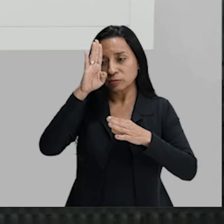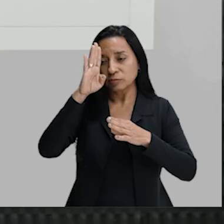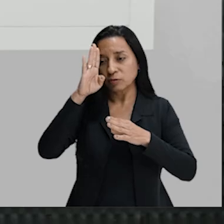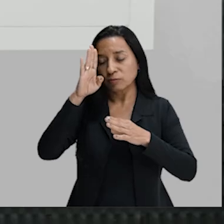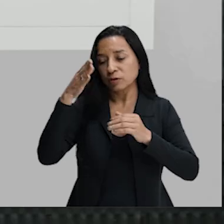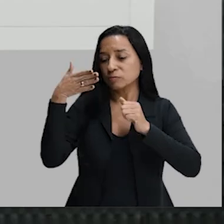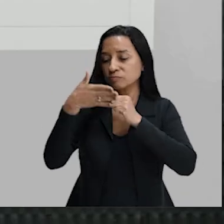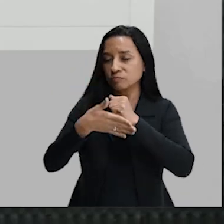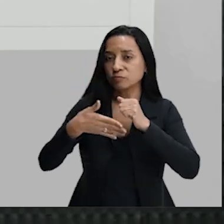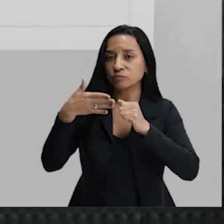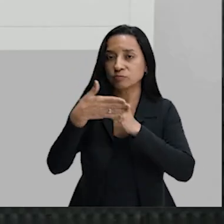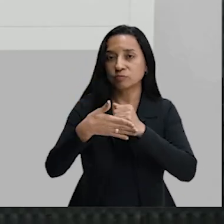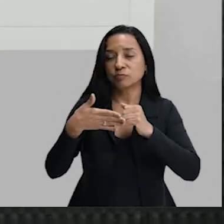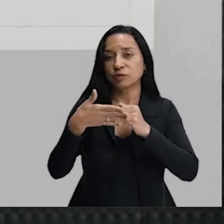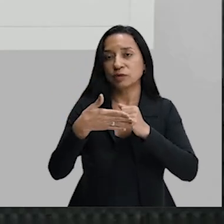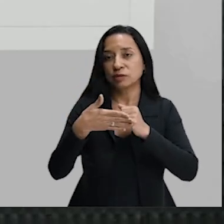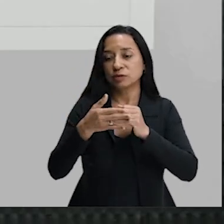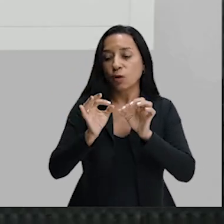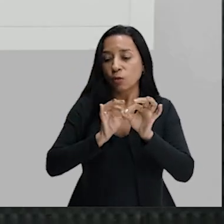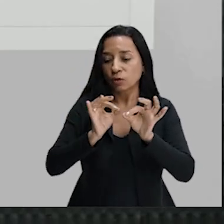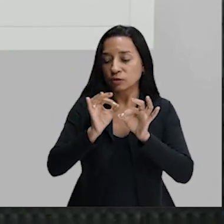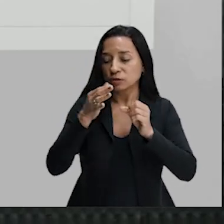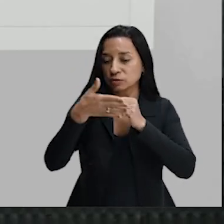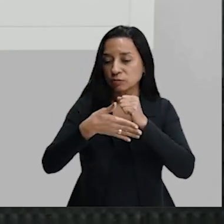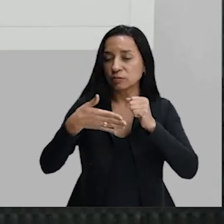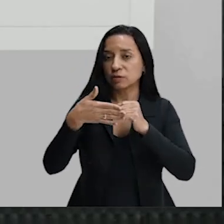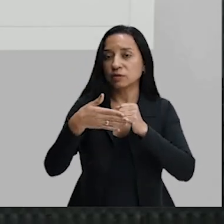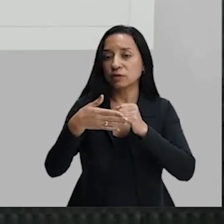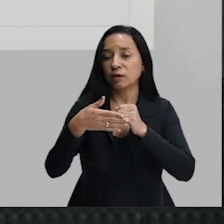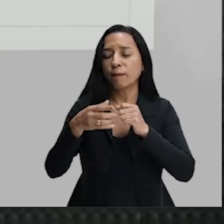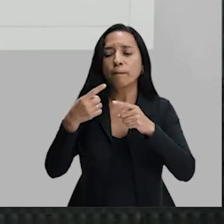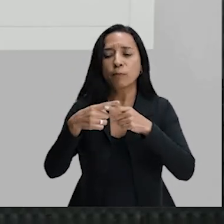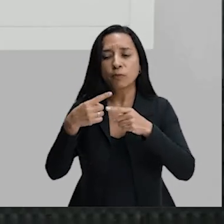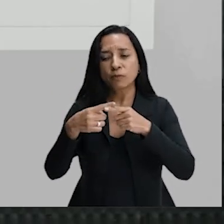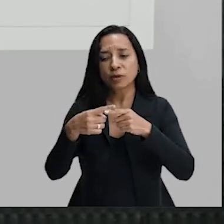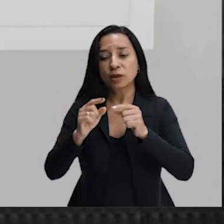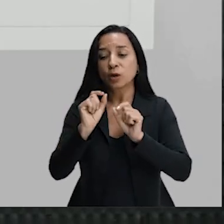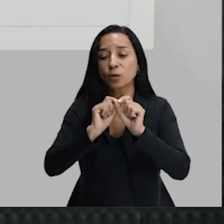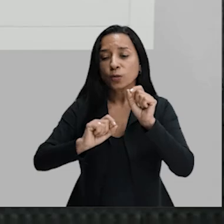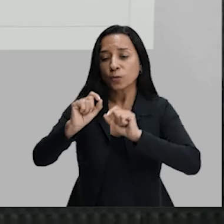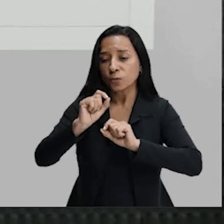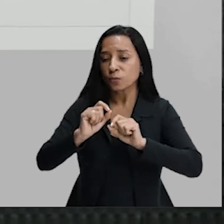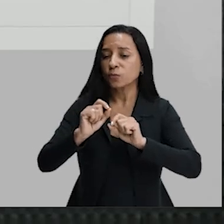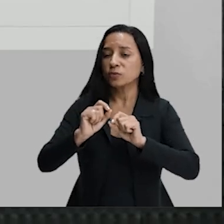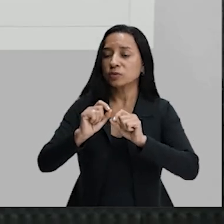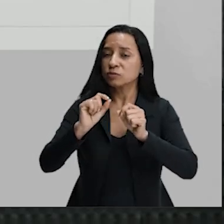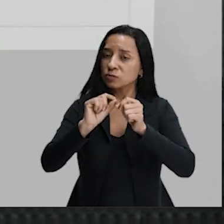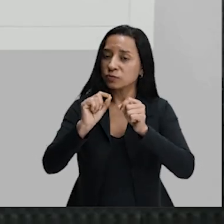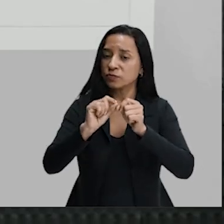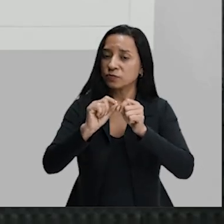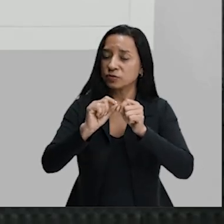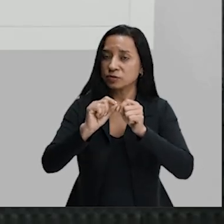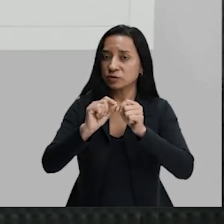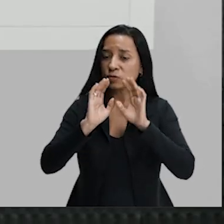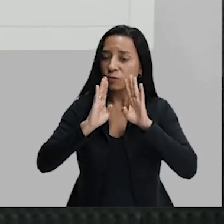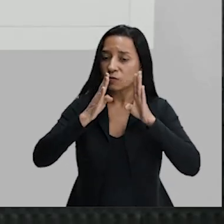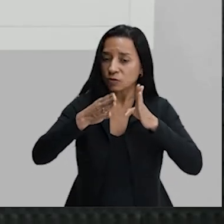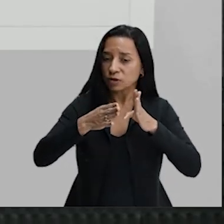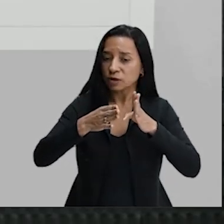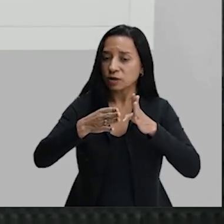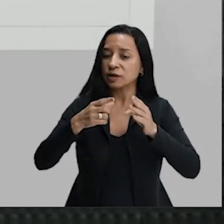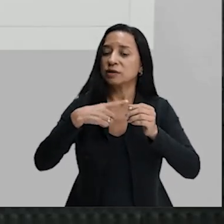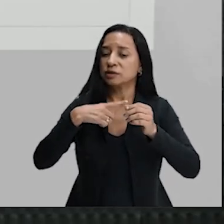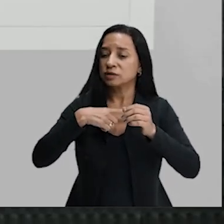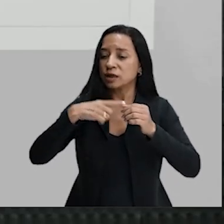básica, para que aquilo que eu construa tenha realmente crítica e reflexão embutida dentro dele, tá certo?